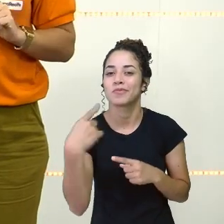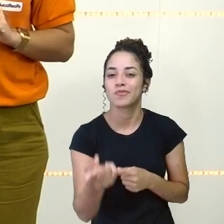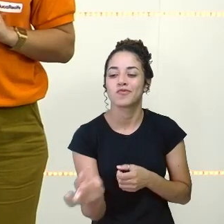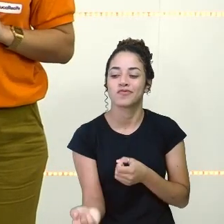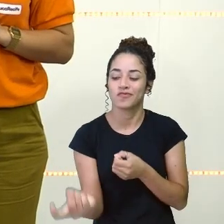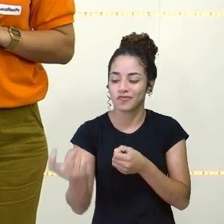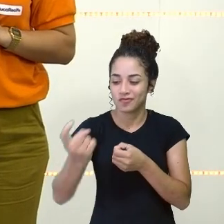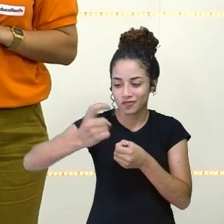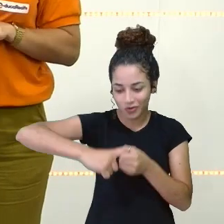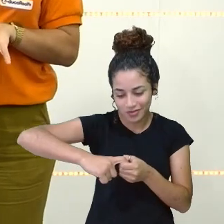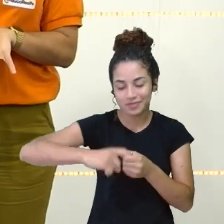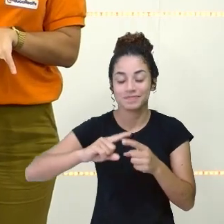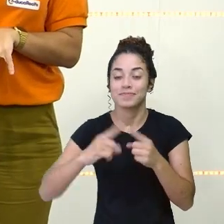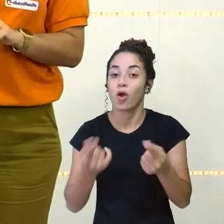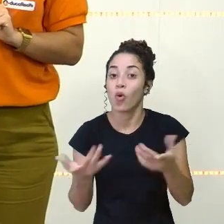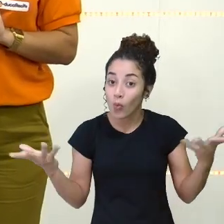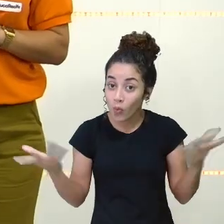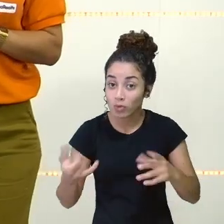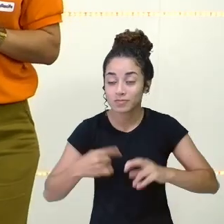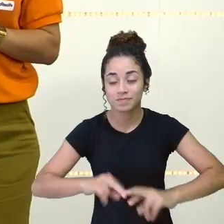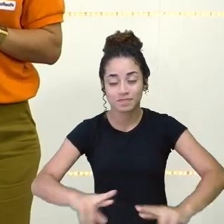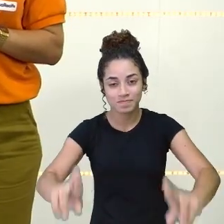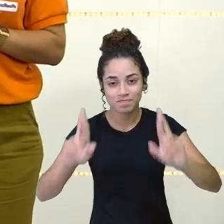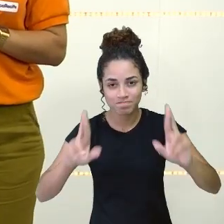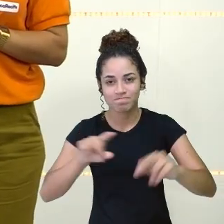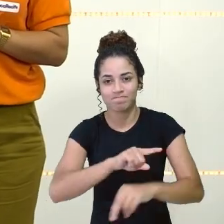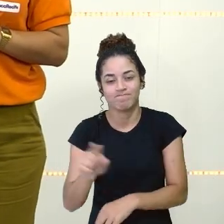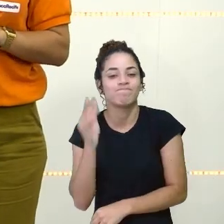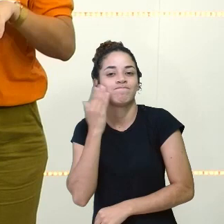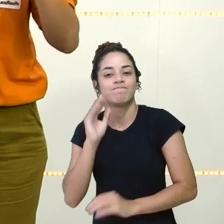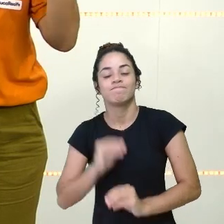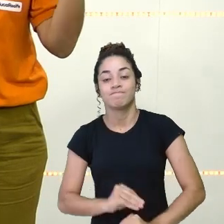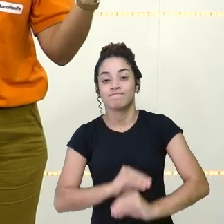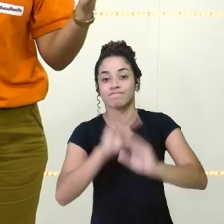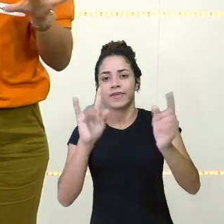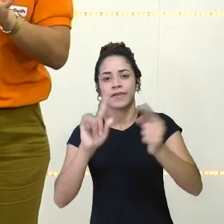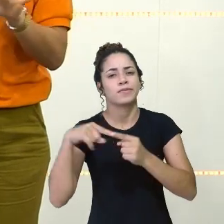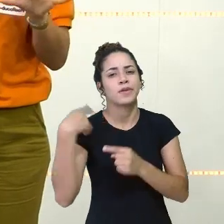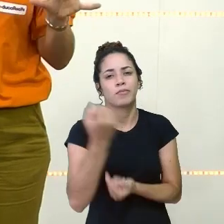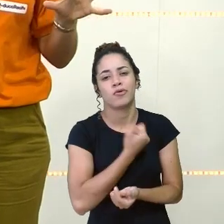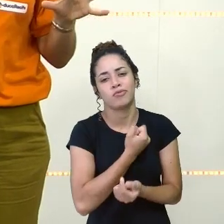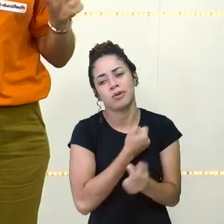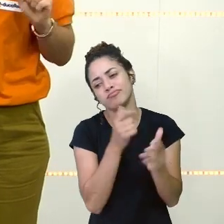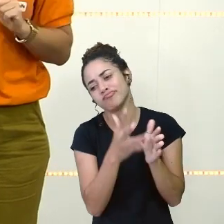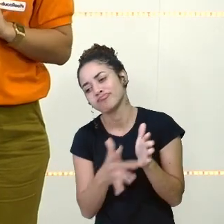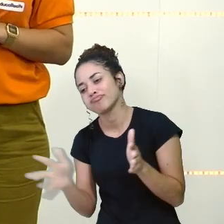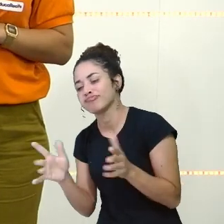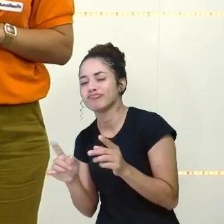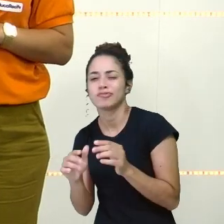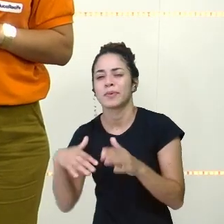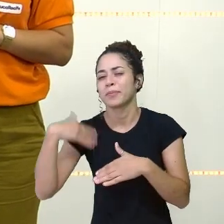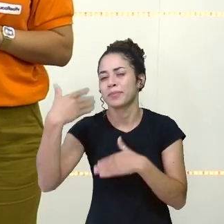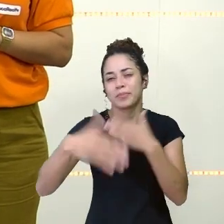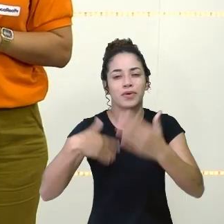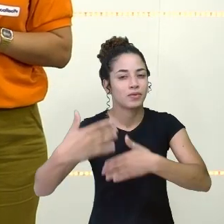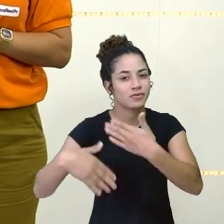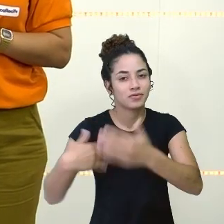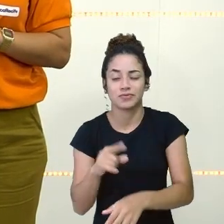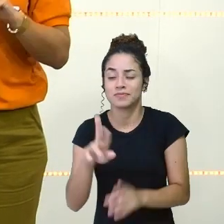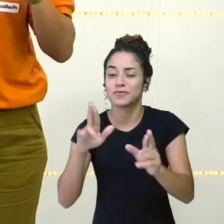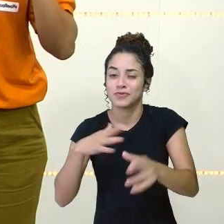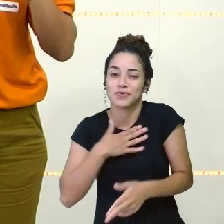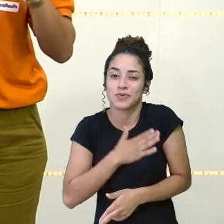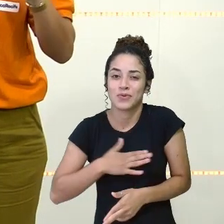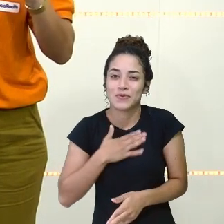mas eu espero por hoje que vocês tenham entendido. As outras questões virão em breve. Eu espero que vocês tenham